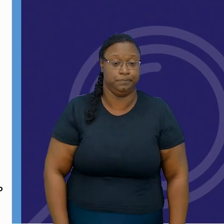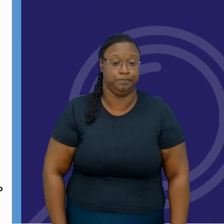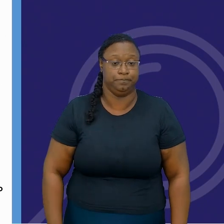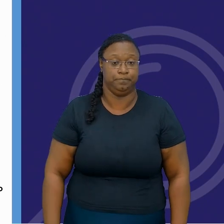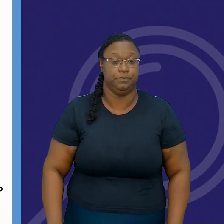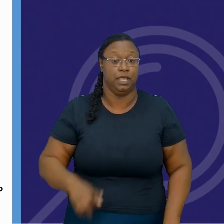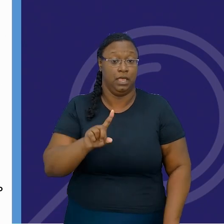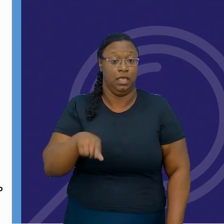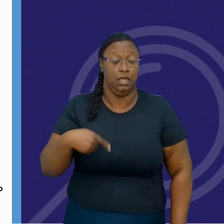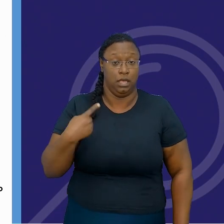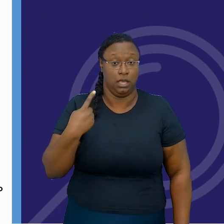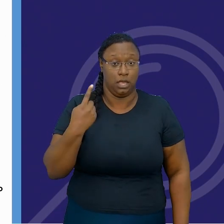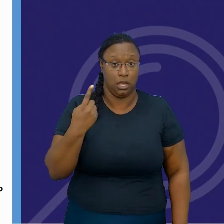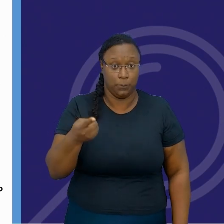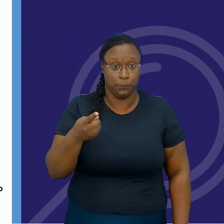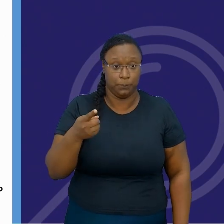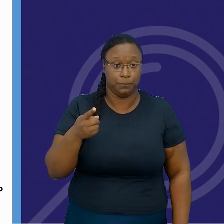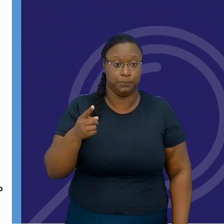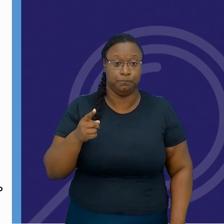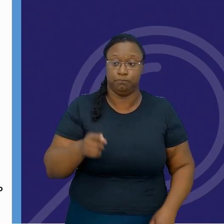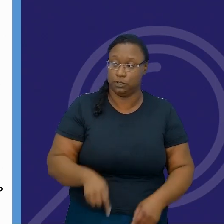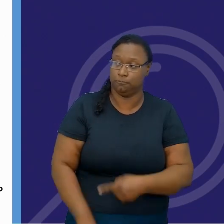na próxima questão,